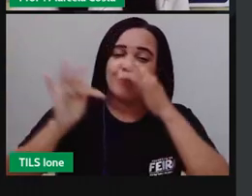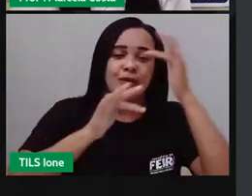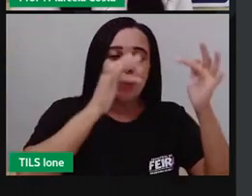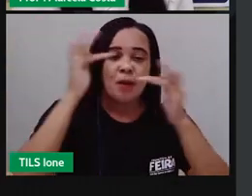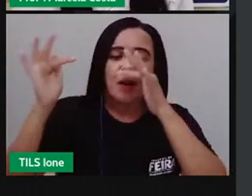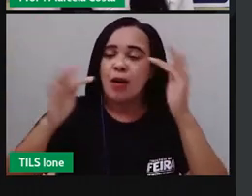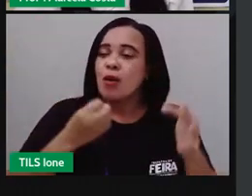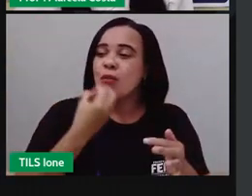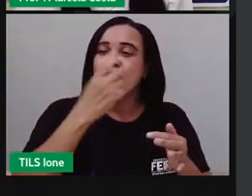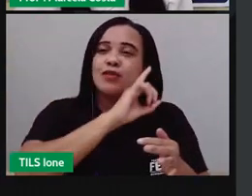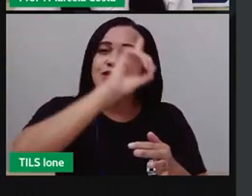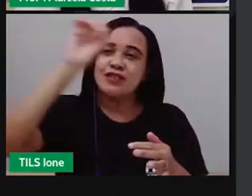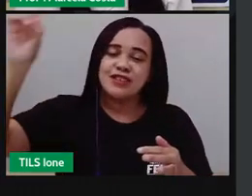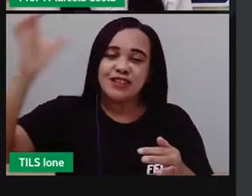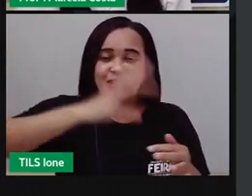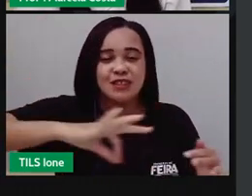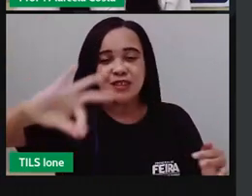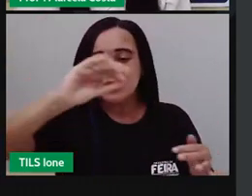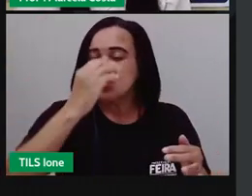dia, todas as cores.